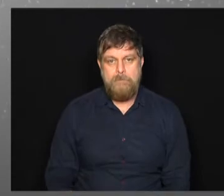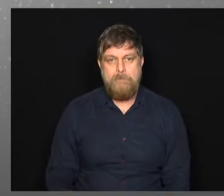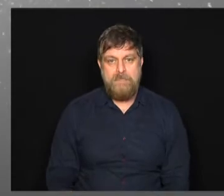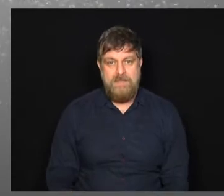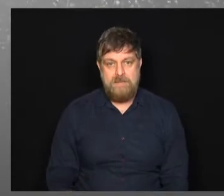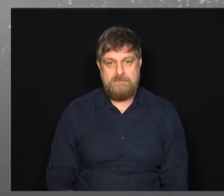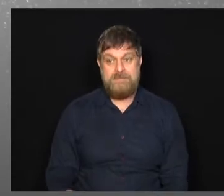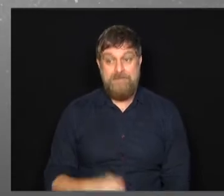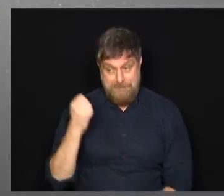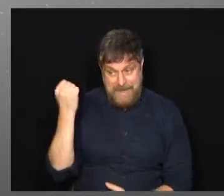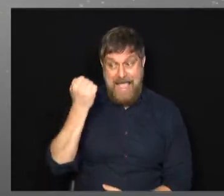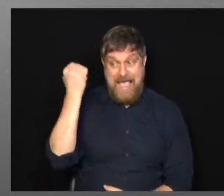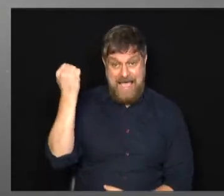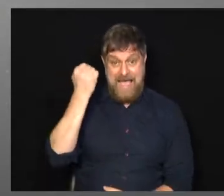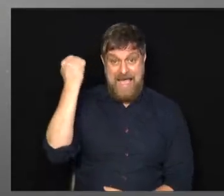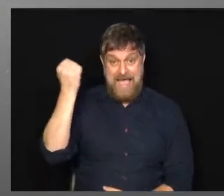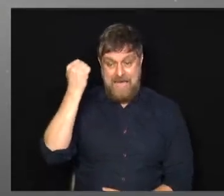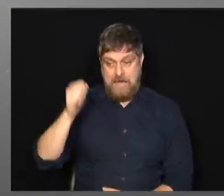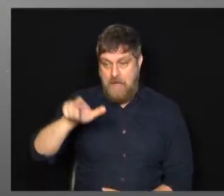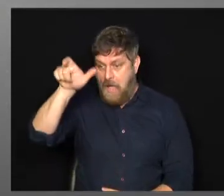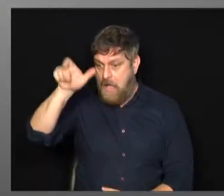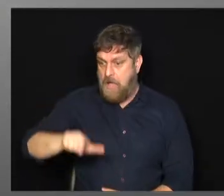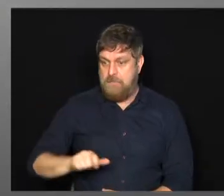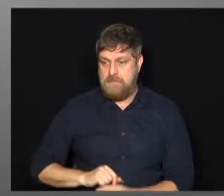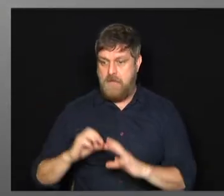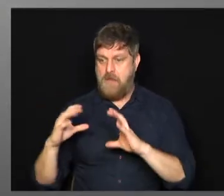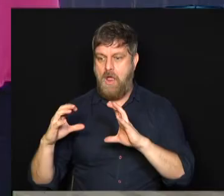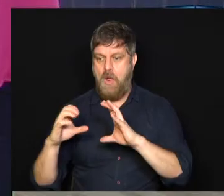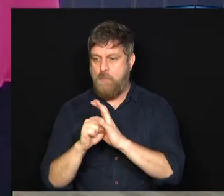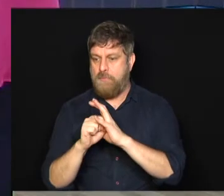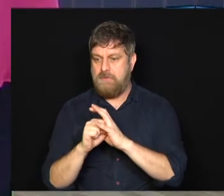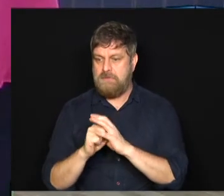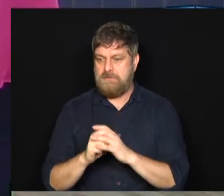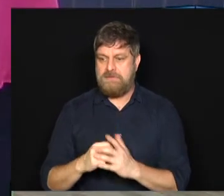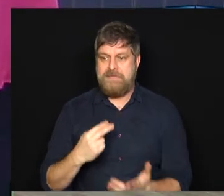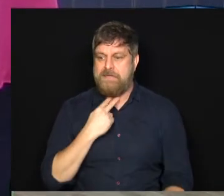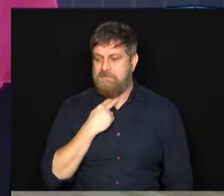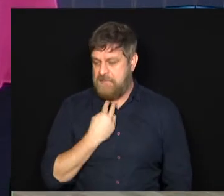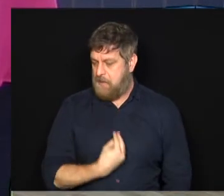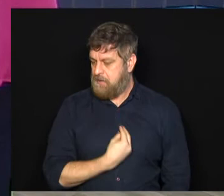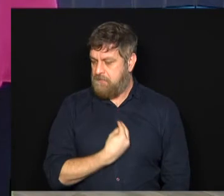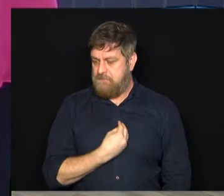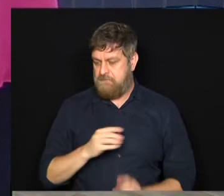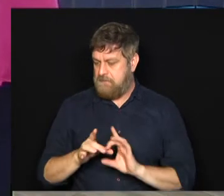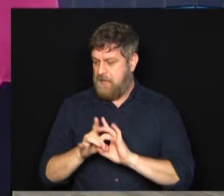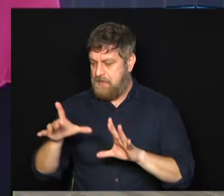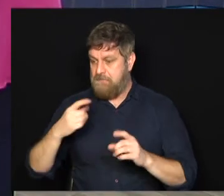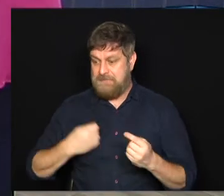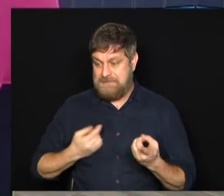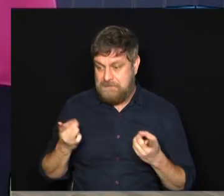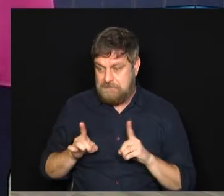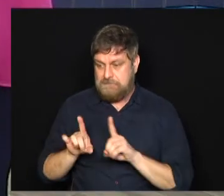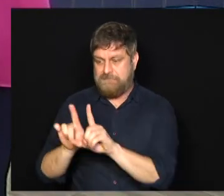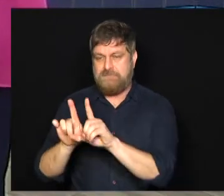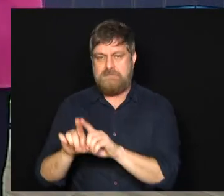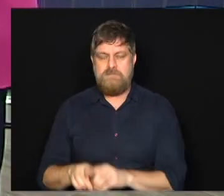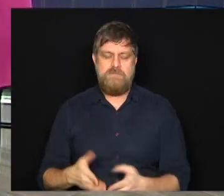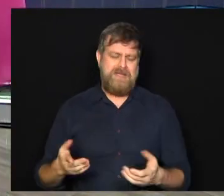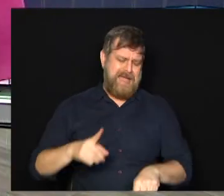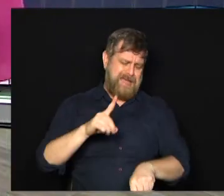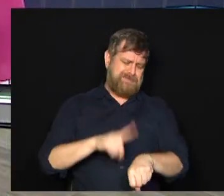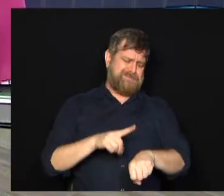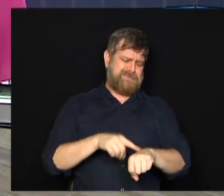exatamente, mais grave. mais A grave. pessoa perde completamente a sua autonomia. Ô, doutor, infelizmente nosso